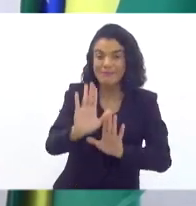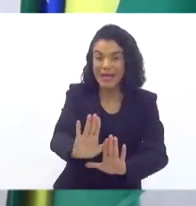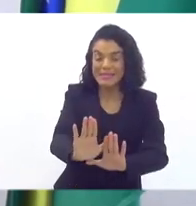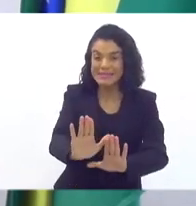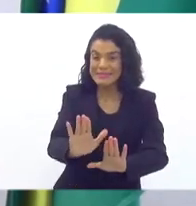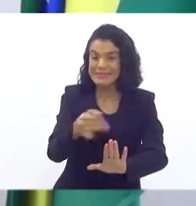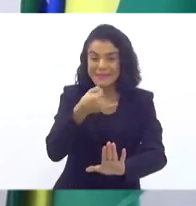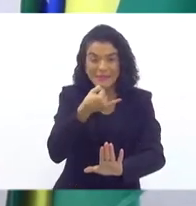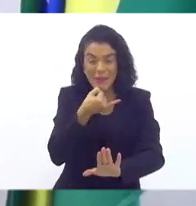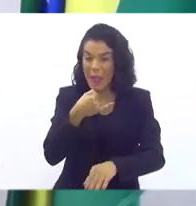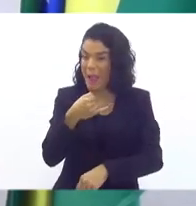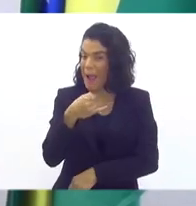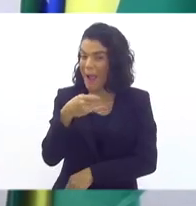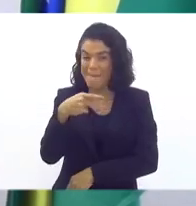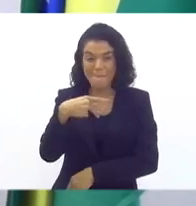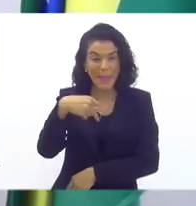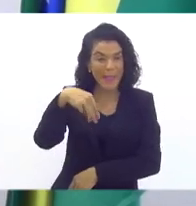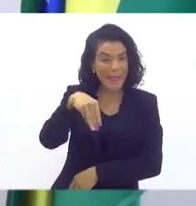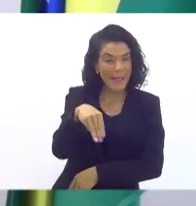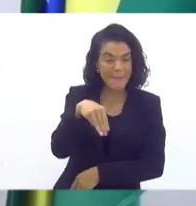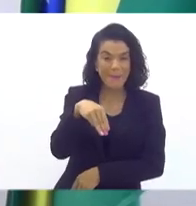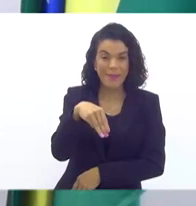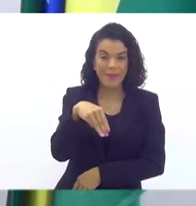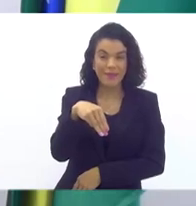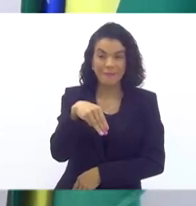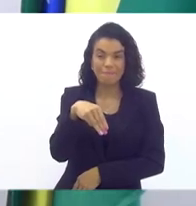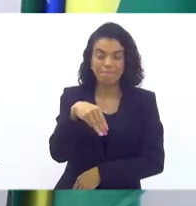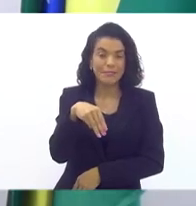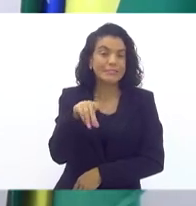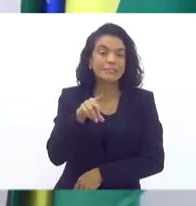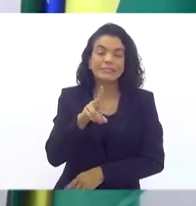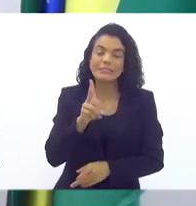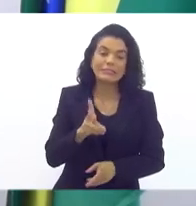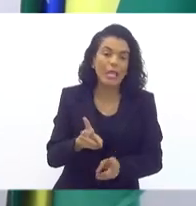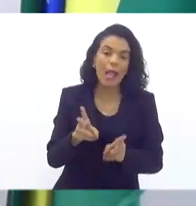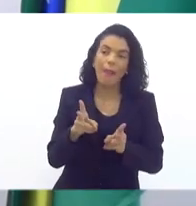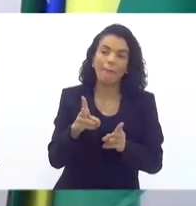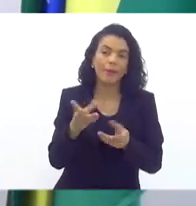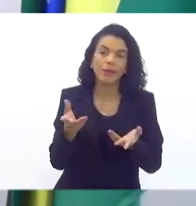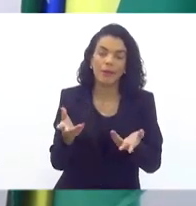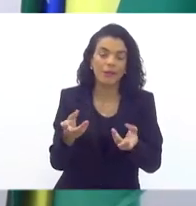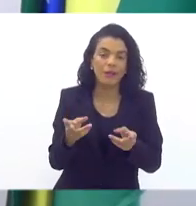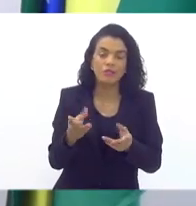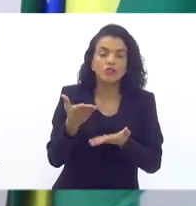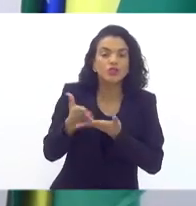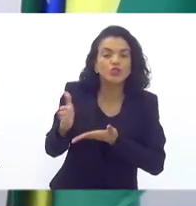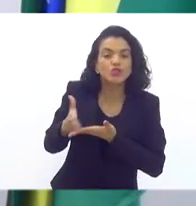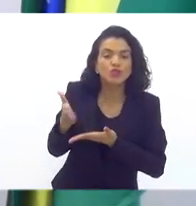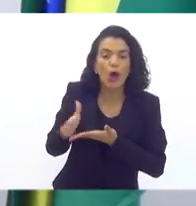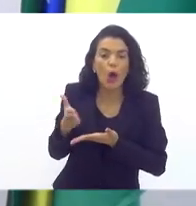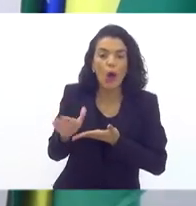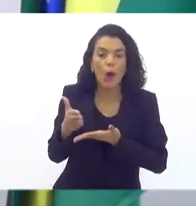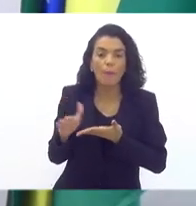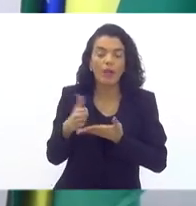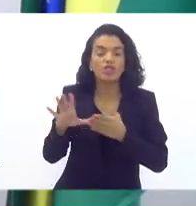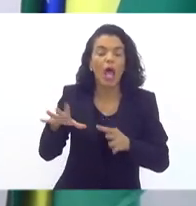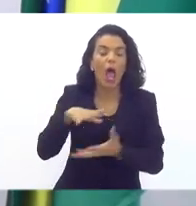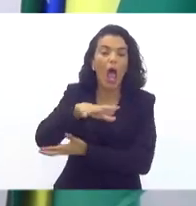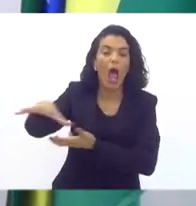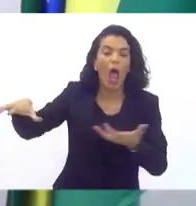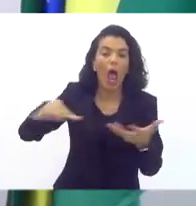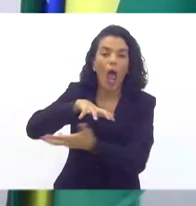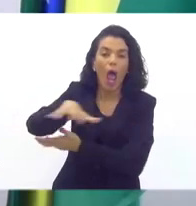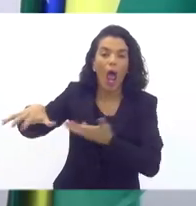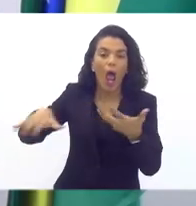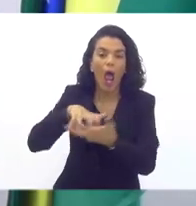a PM sobra sempre o o a ponta a PM sobra sempre quando o carro já está instalado